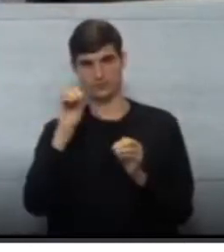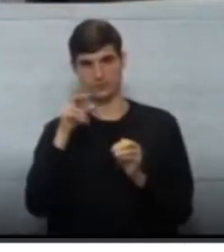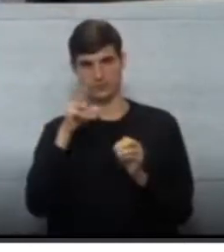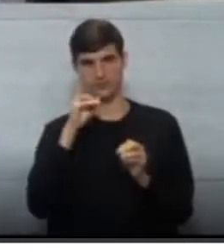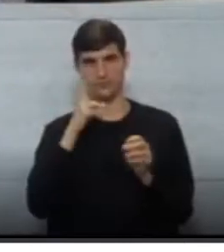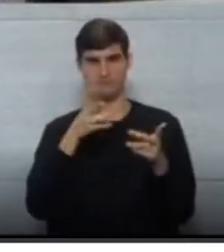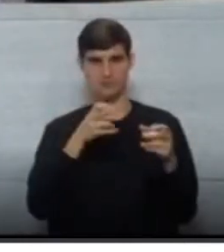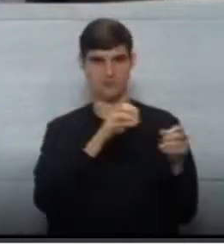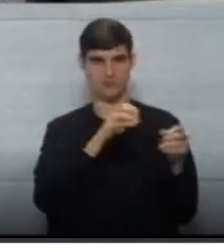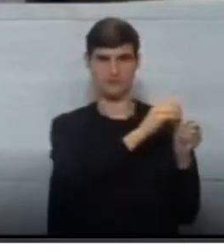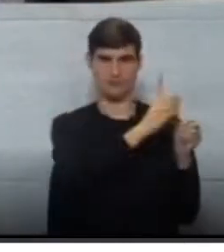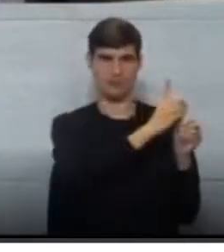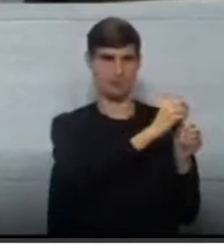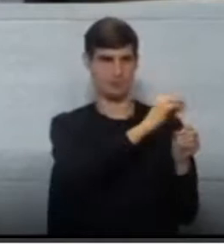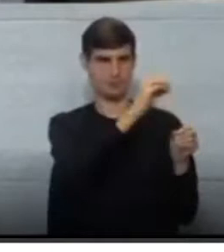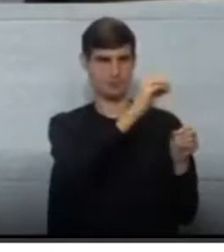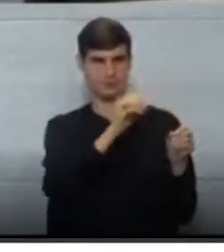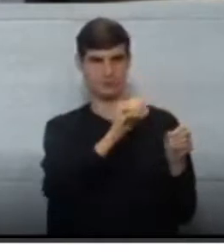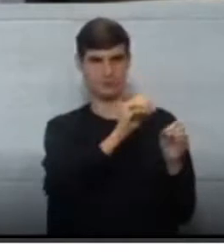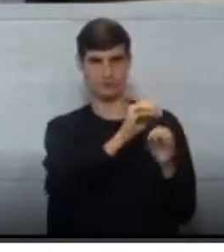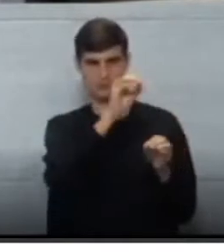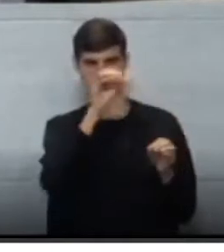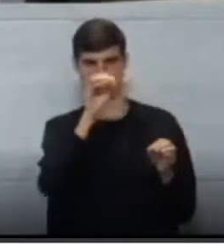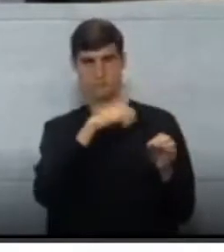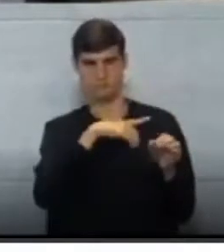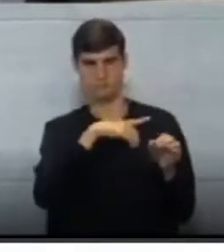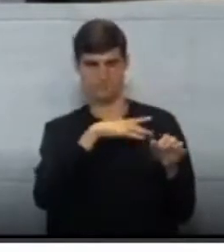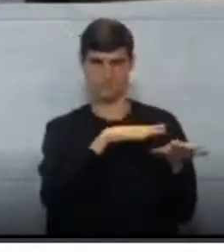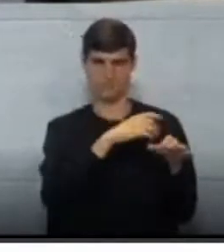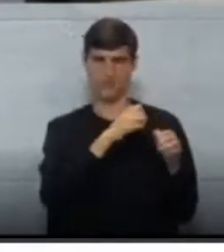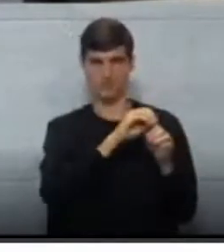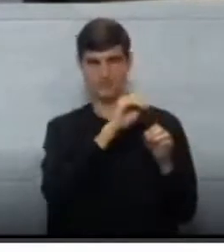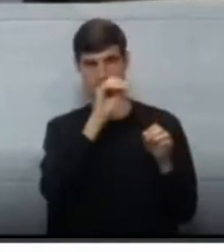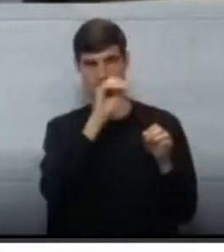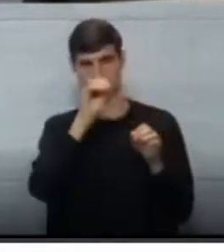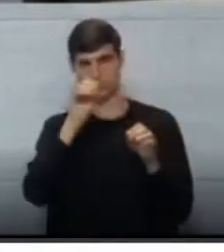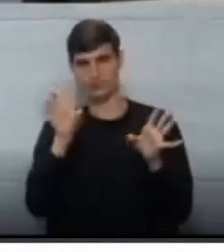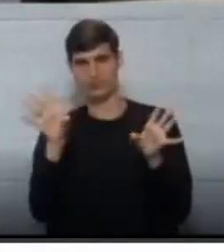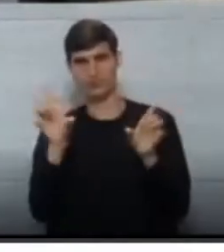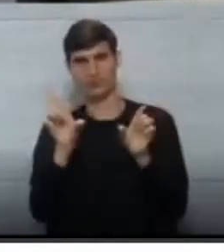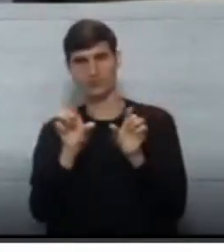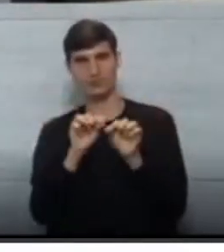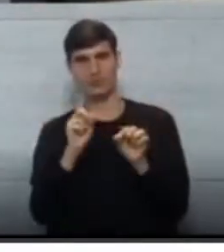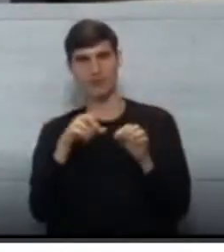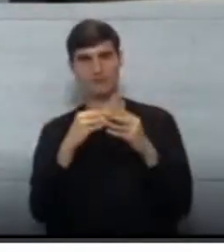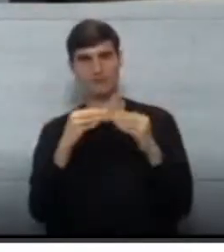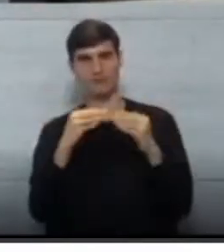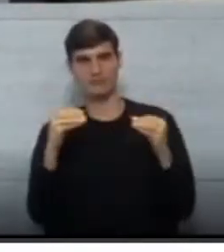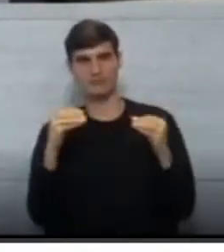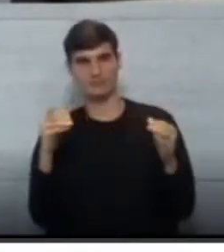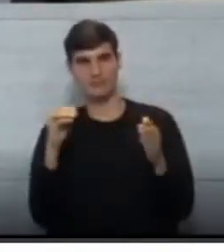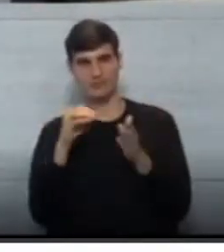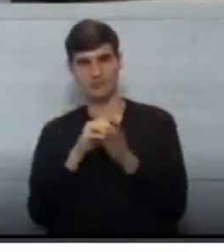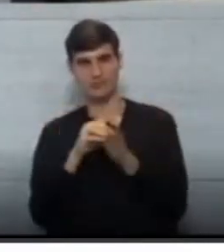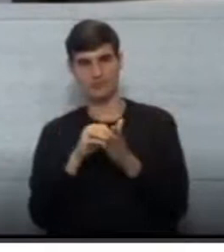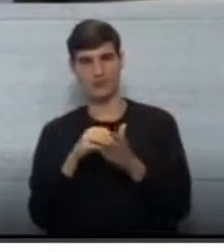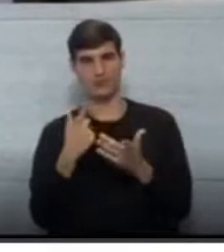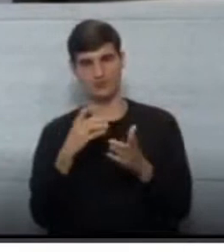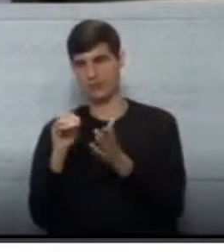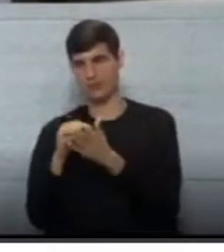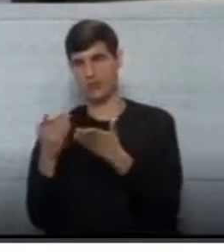o menisco para pegar exatamente 1 ml. E vou acrescentar agora no tubo de 10 a menos 4.